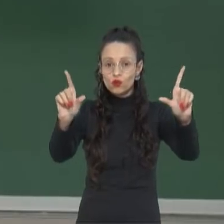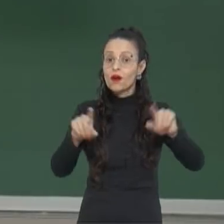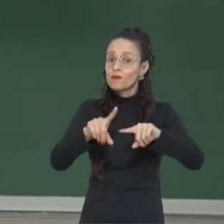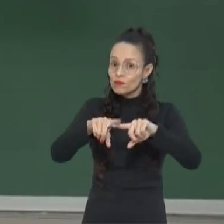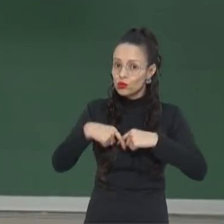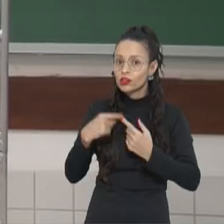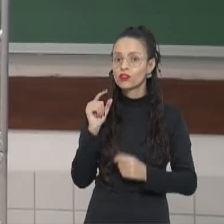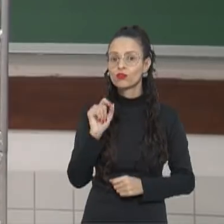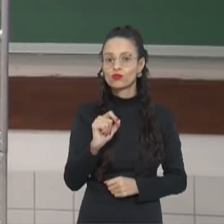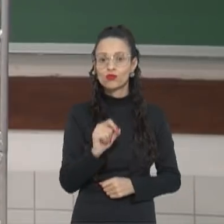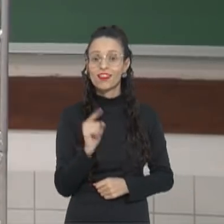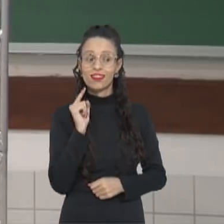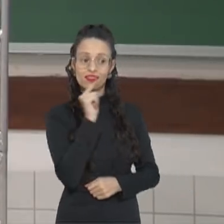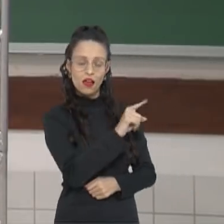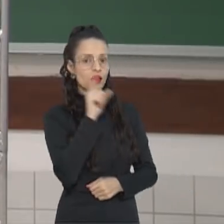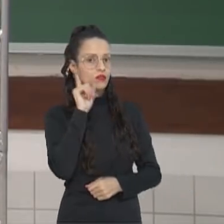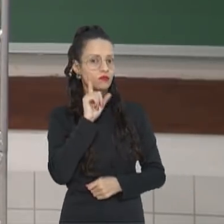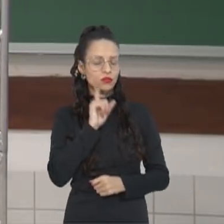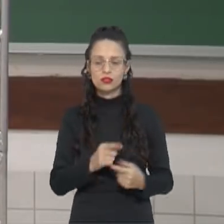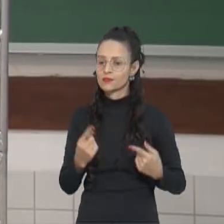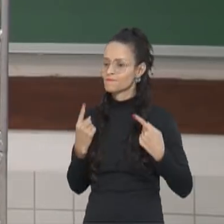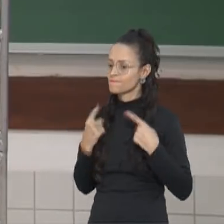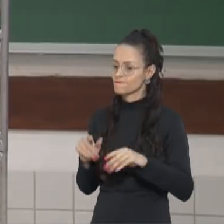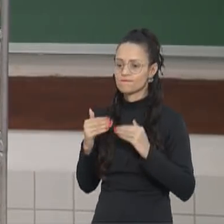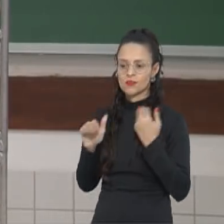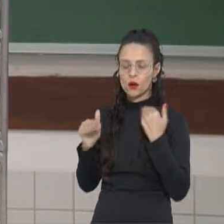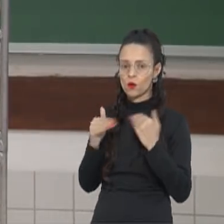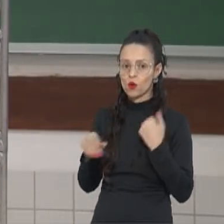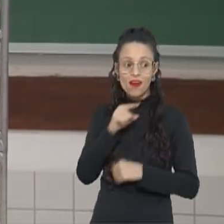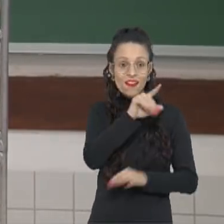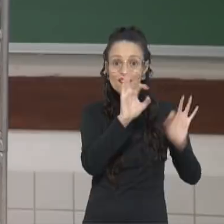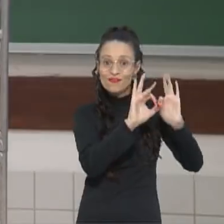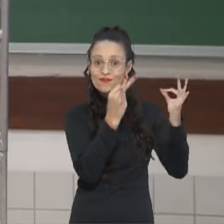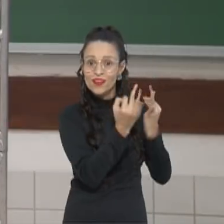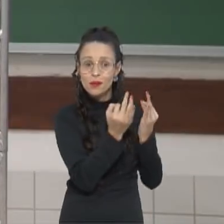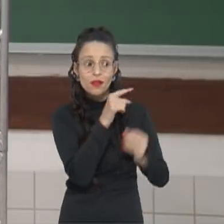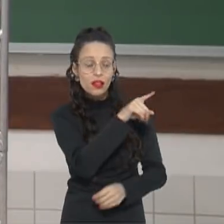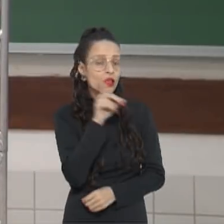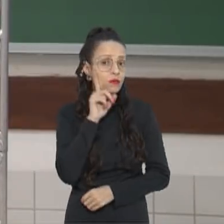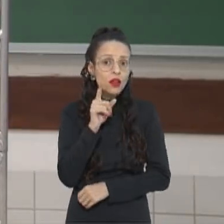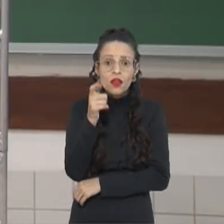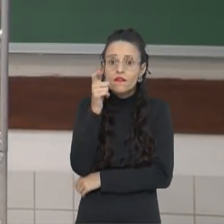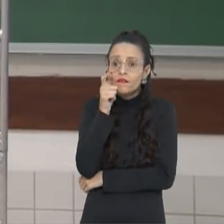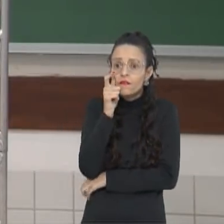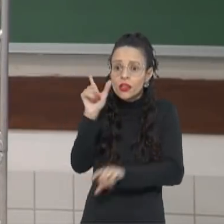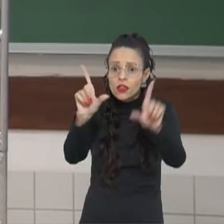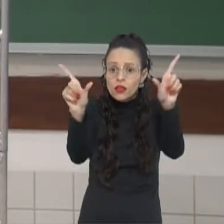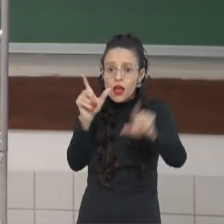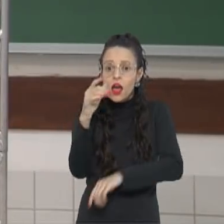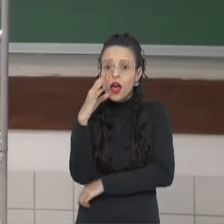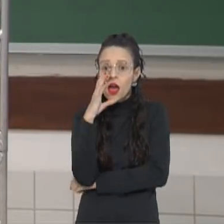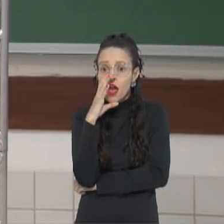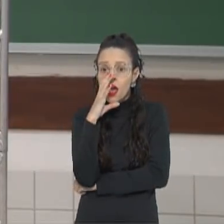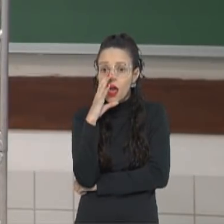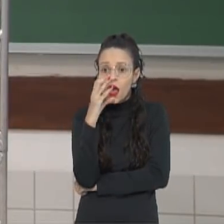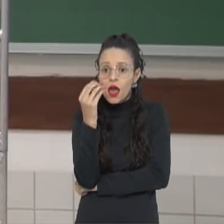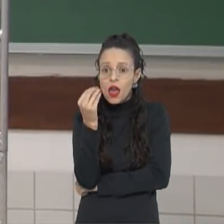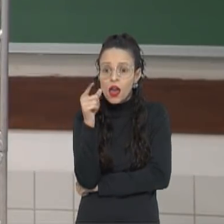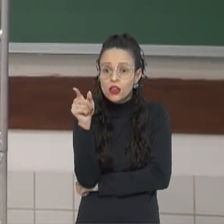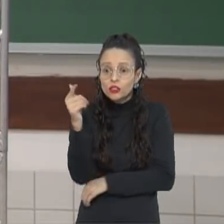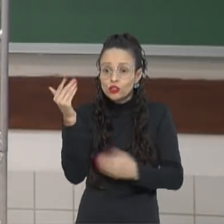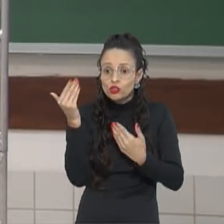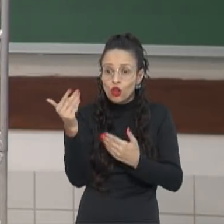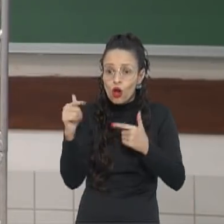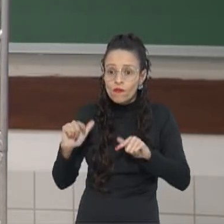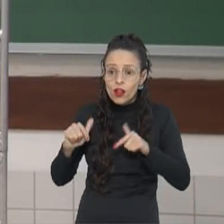oposição a essa guerra lá nos Estados Unidos. Então, as famílias americanas estavam vendo onde os seus jovens